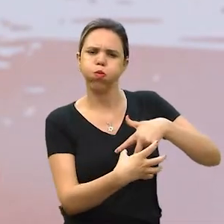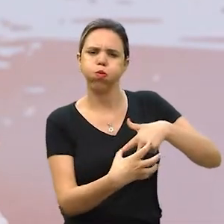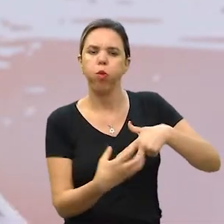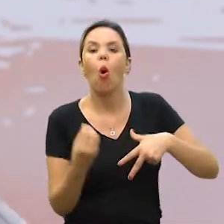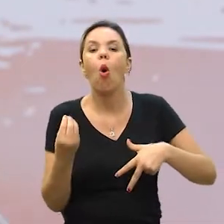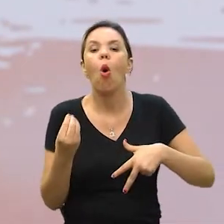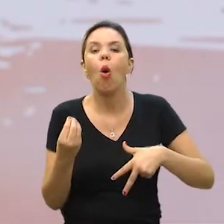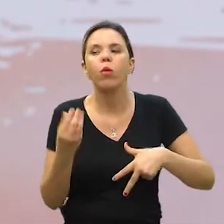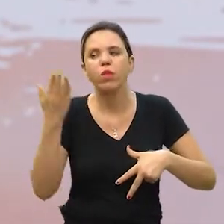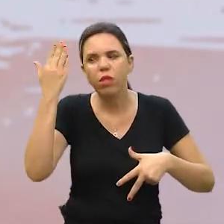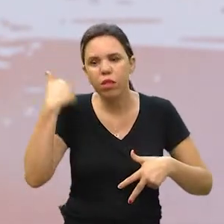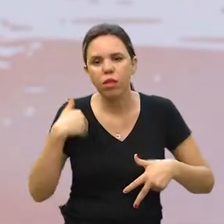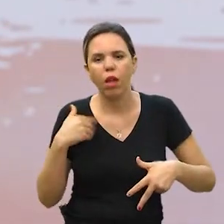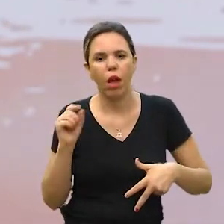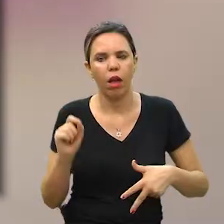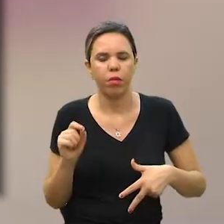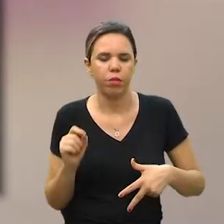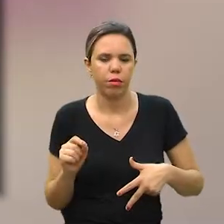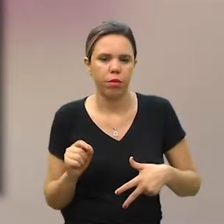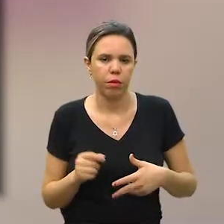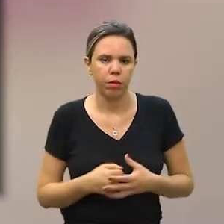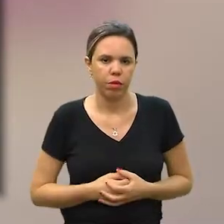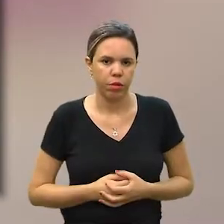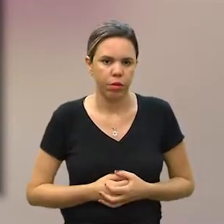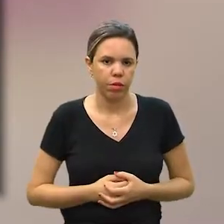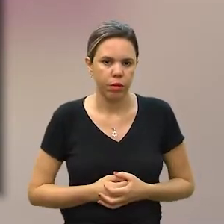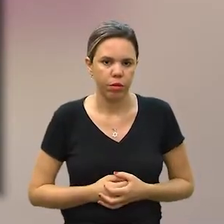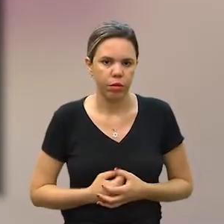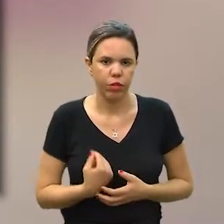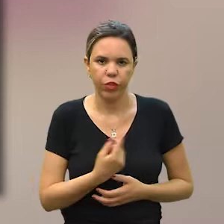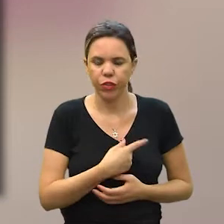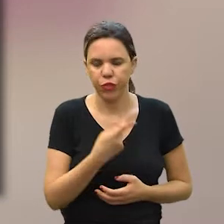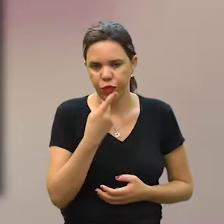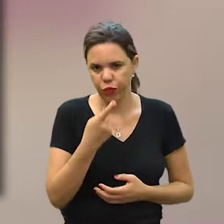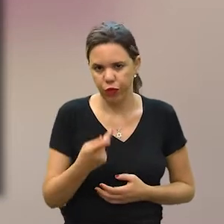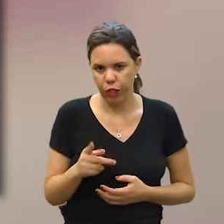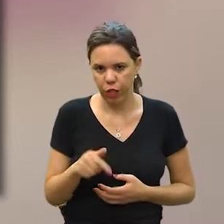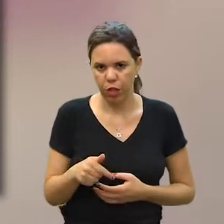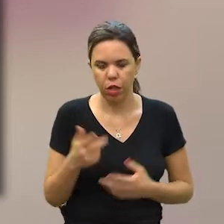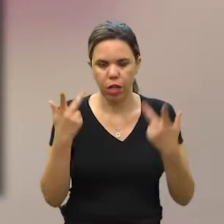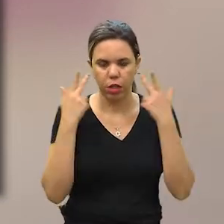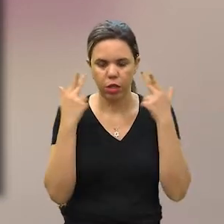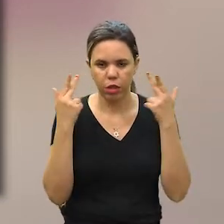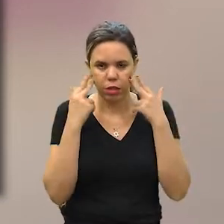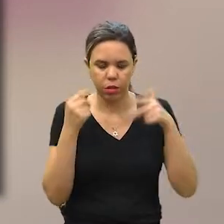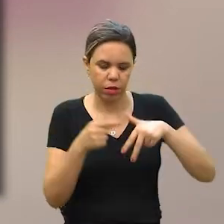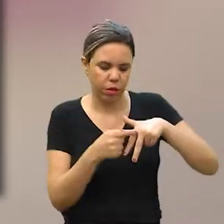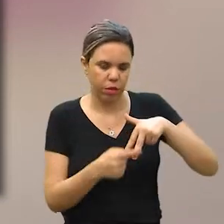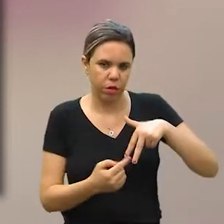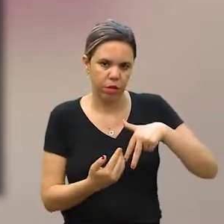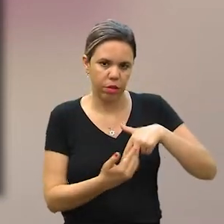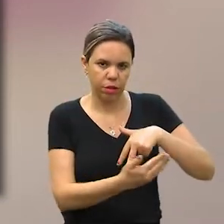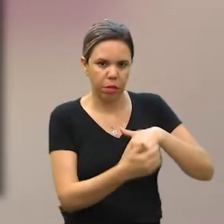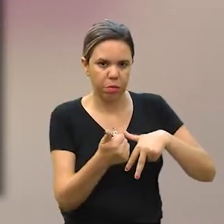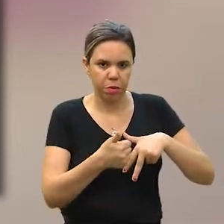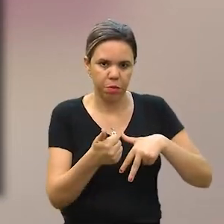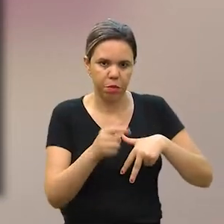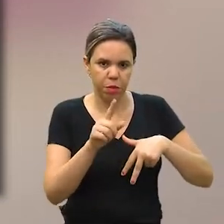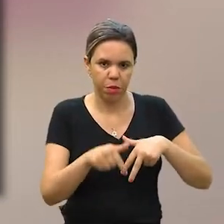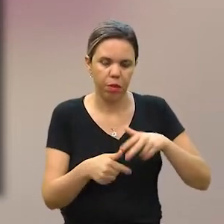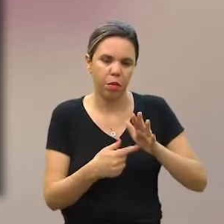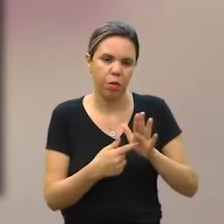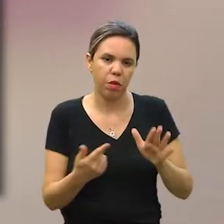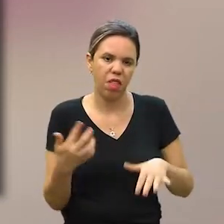outra parte do corpo, como vai saber? Isso mesmo, Viviane. Então, como a gente estava falando, a trombose mais comum é nas pernas. Então, o